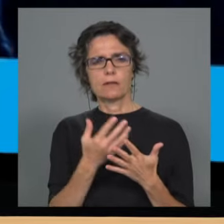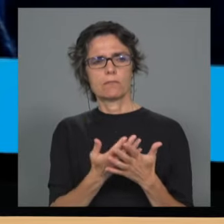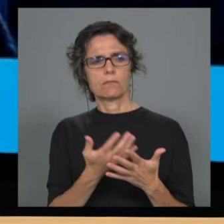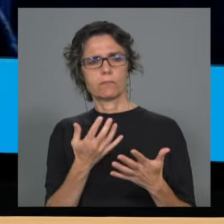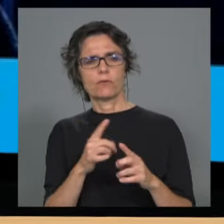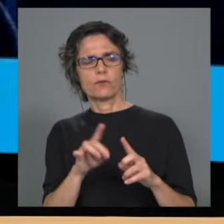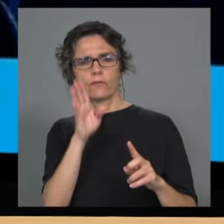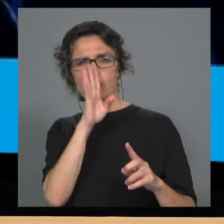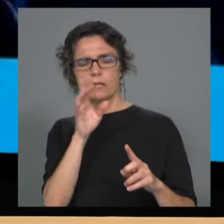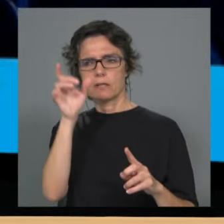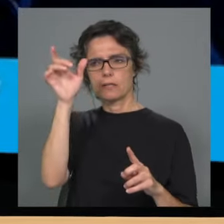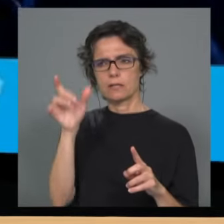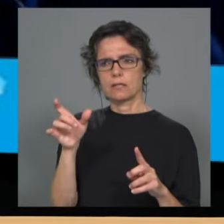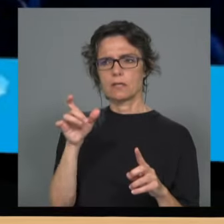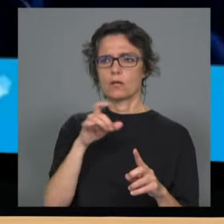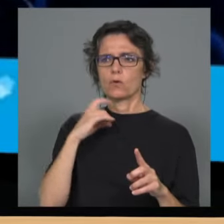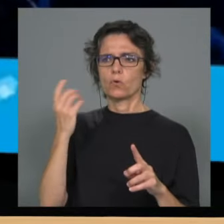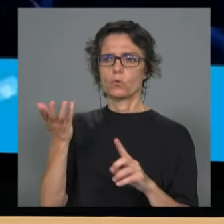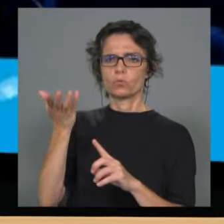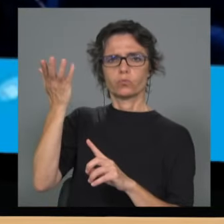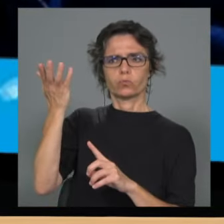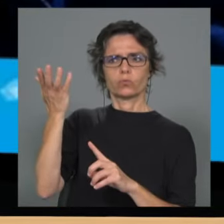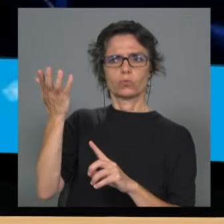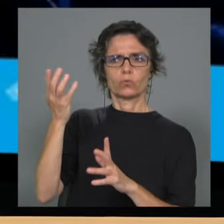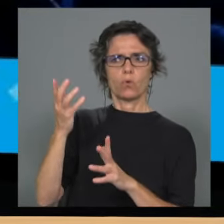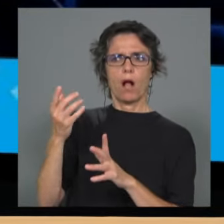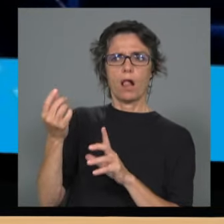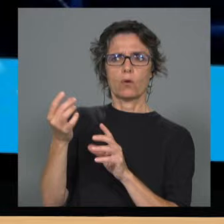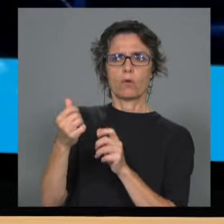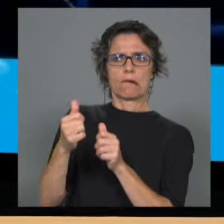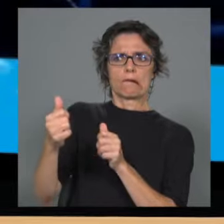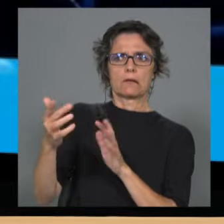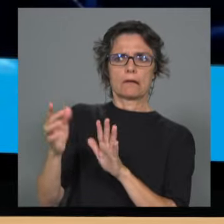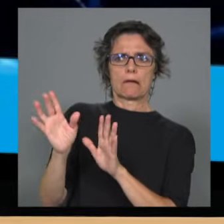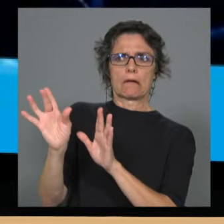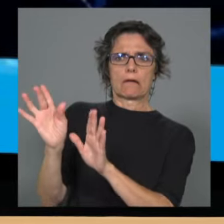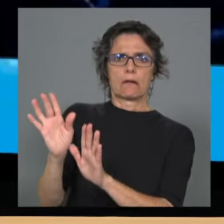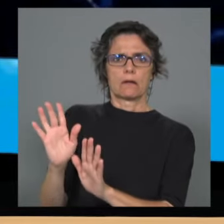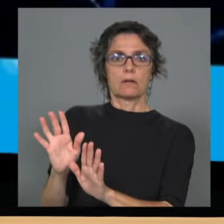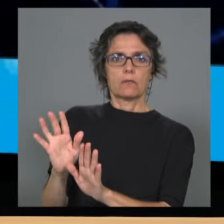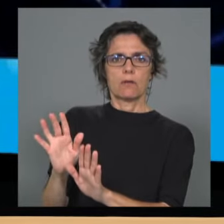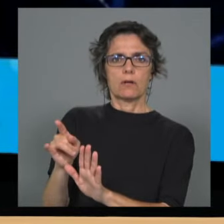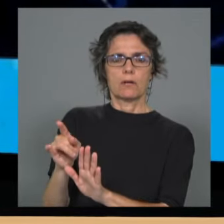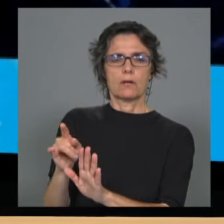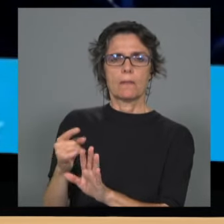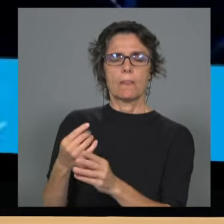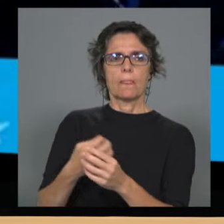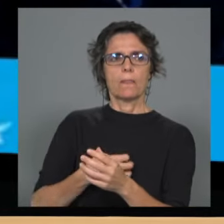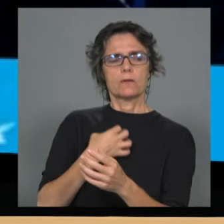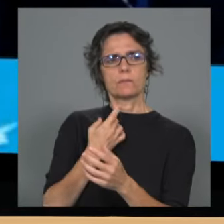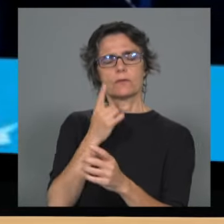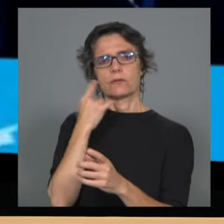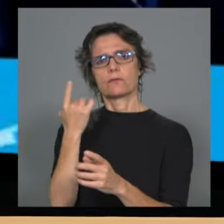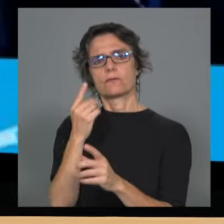daquela imagem do sacerdote como sendo o Senhor, quase como uma figura que não se podia tocar, não é? Apesar de, graças a Deus, nas nossas paróquias termos